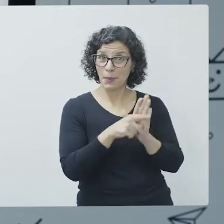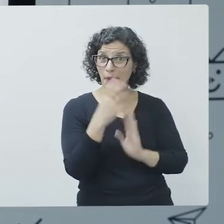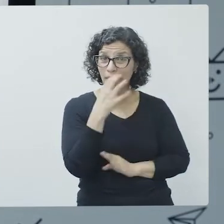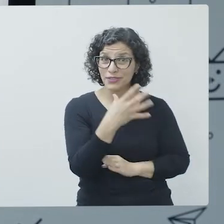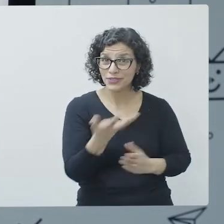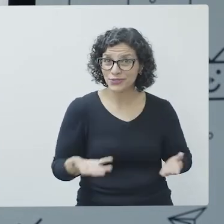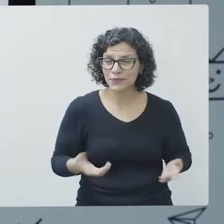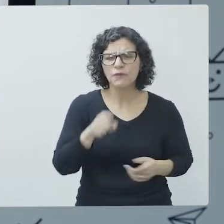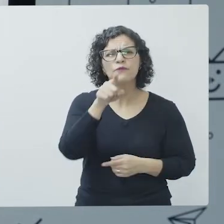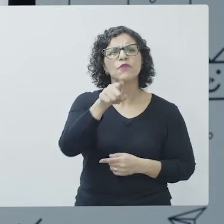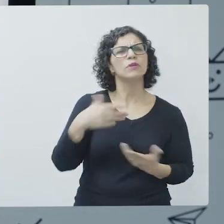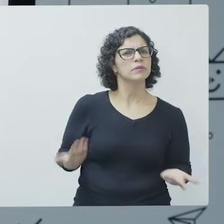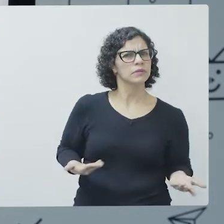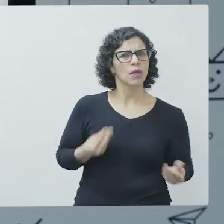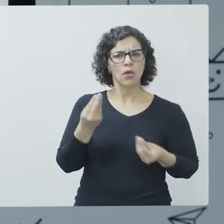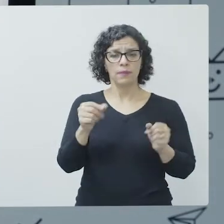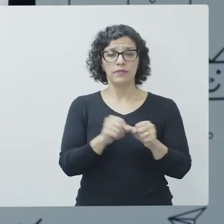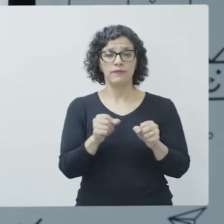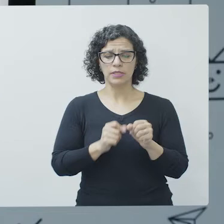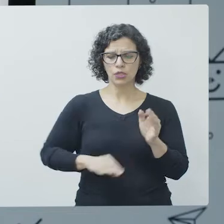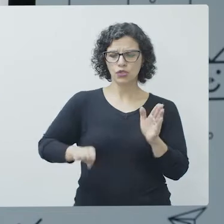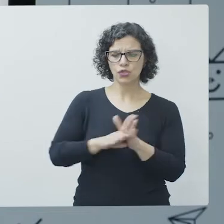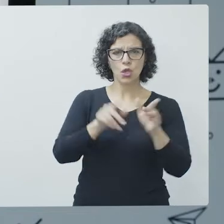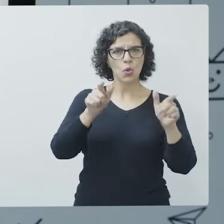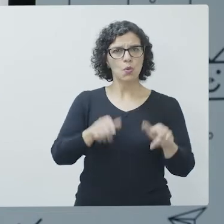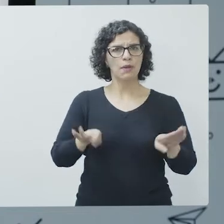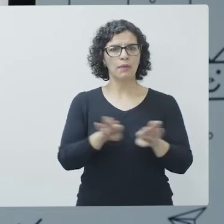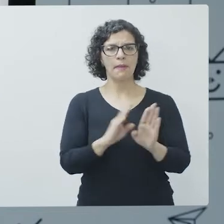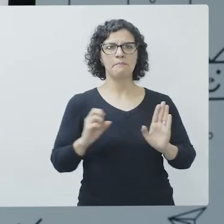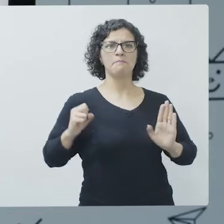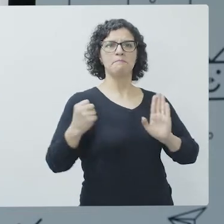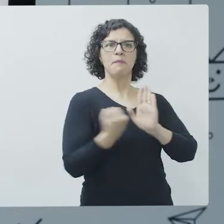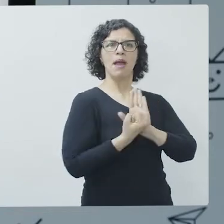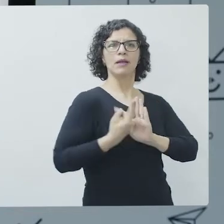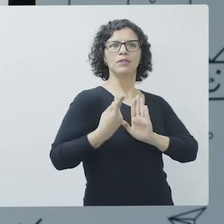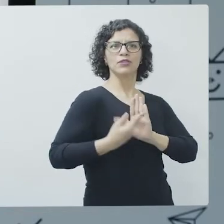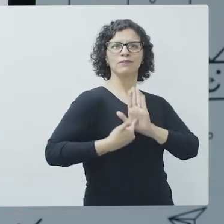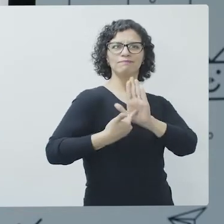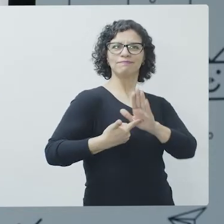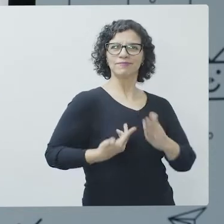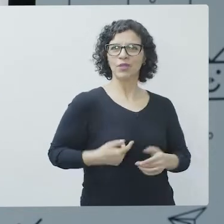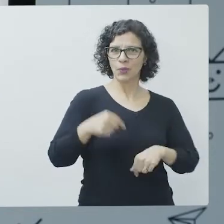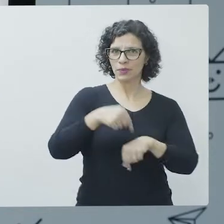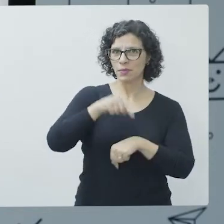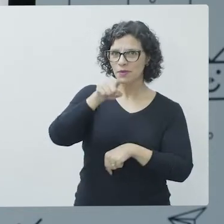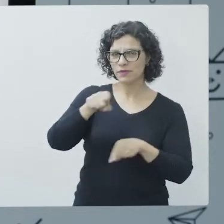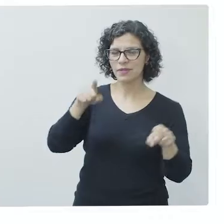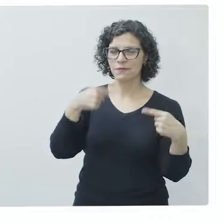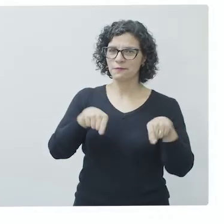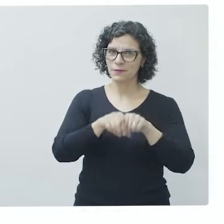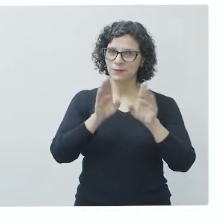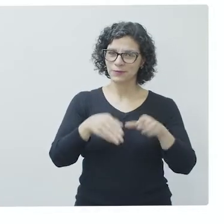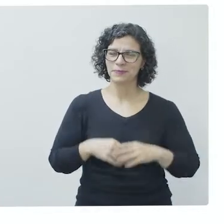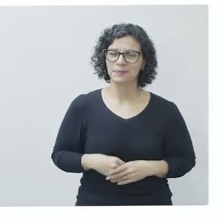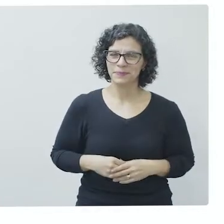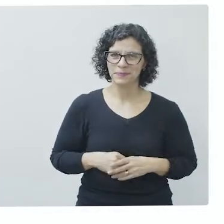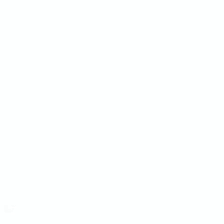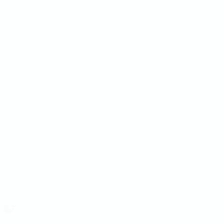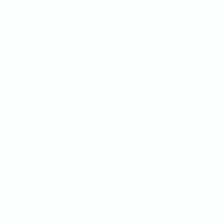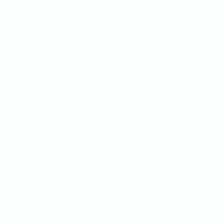desse cachorro. Mas você, o que você faz para deixar a sua marca? Vou dar um tempinho para você e eu já